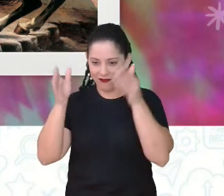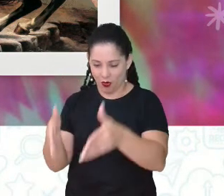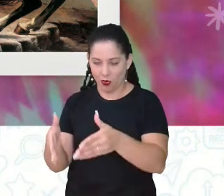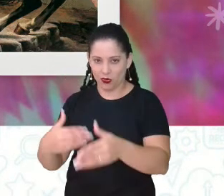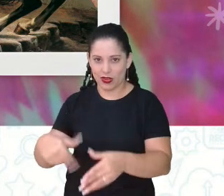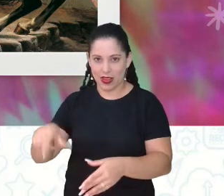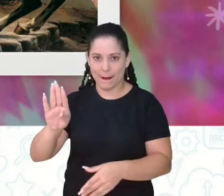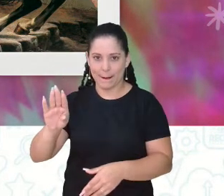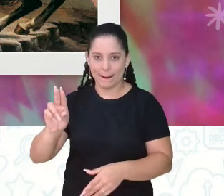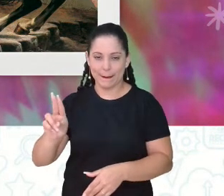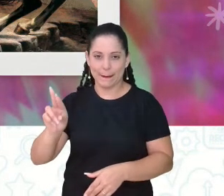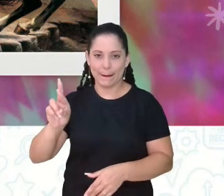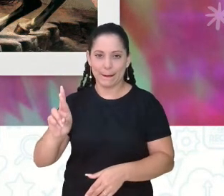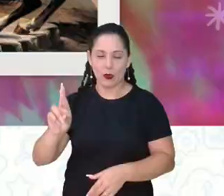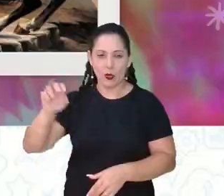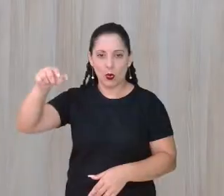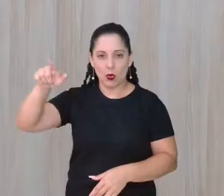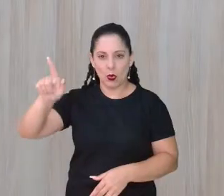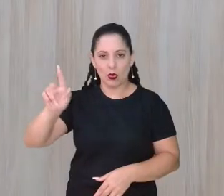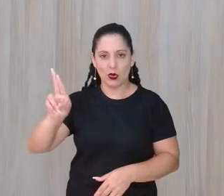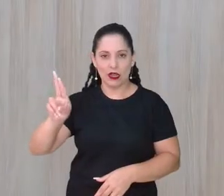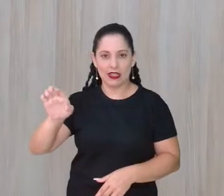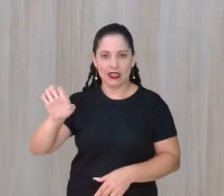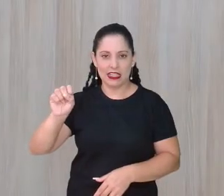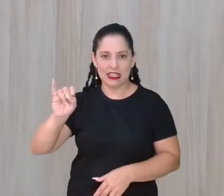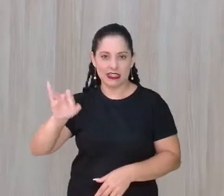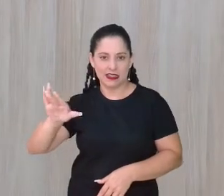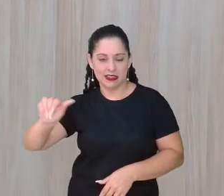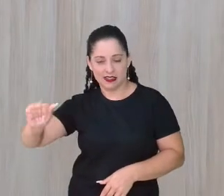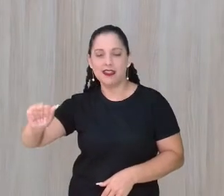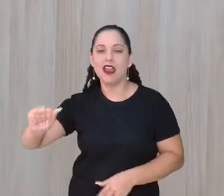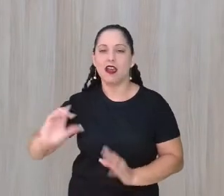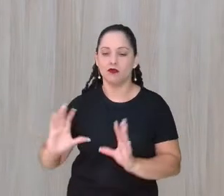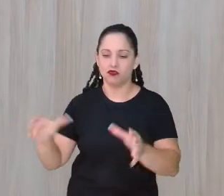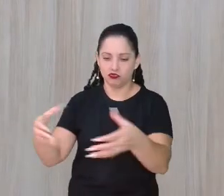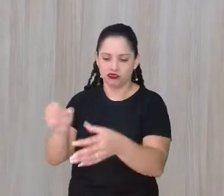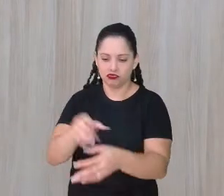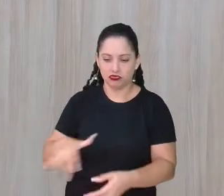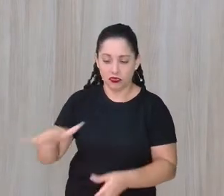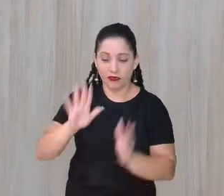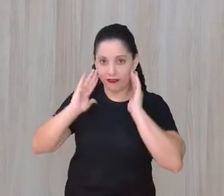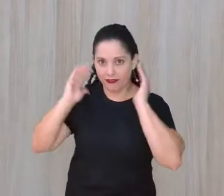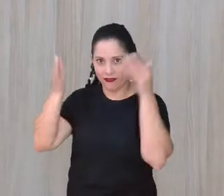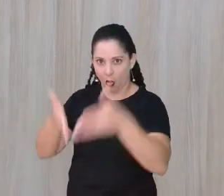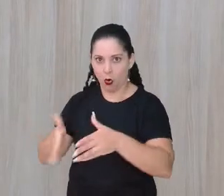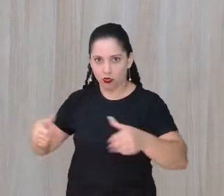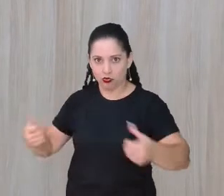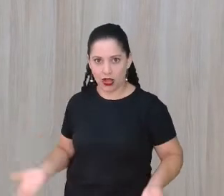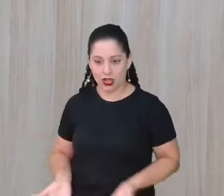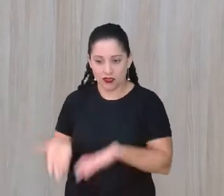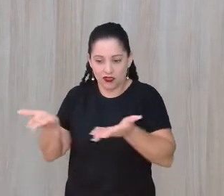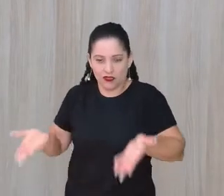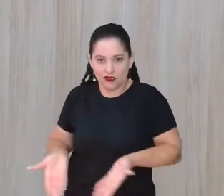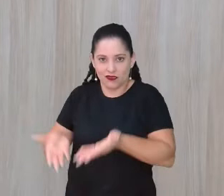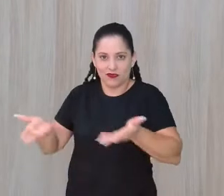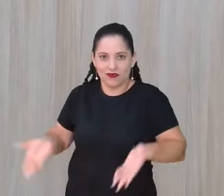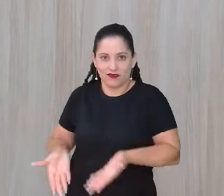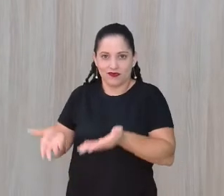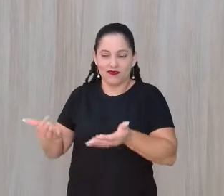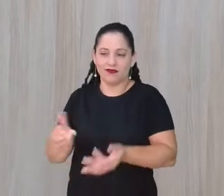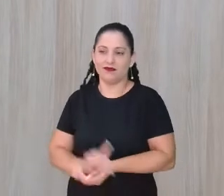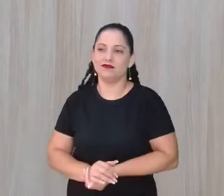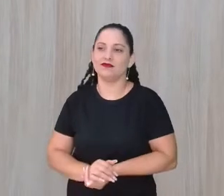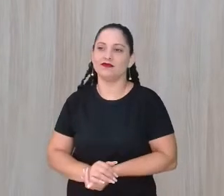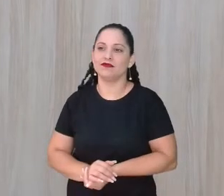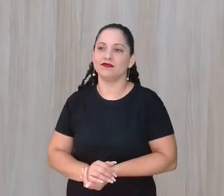os interesses da alta burguesia, da elite, né? Então,